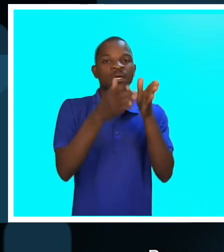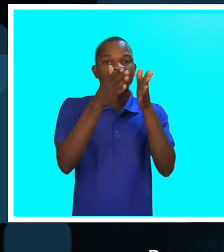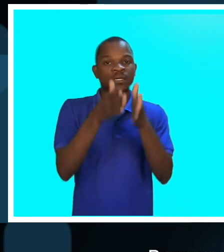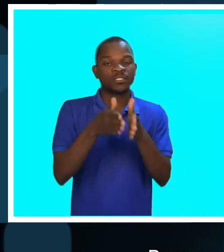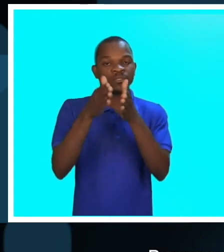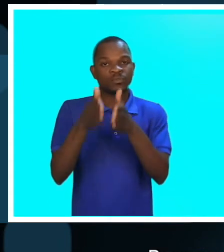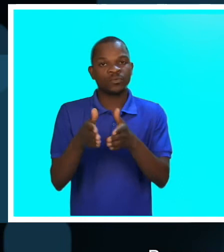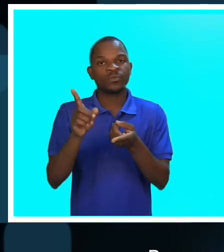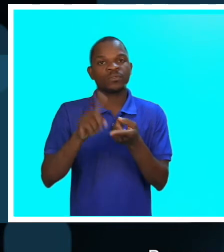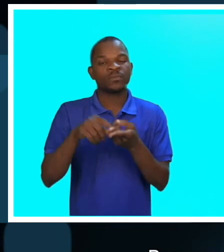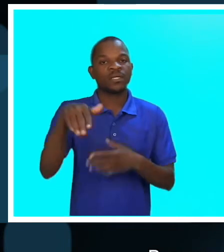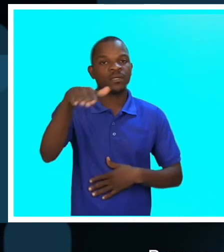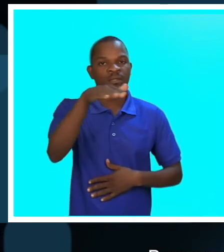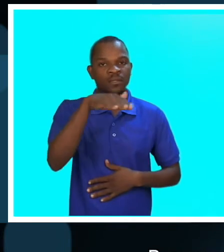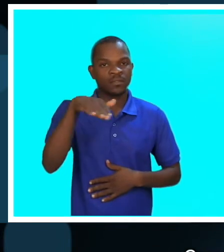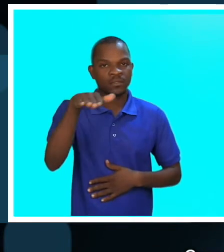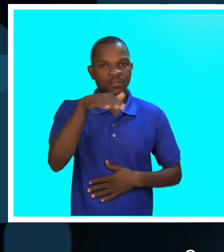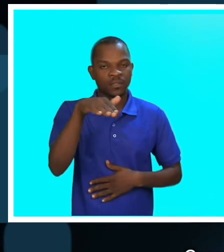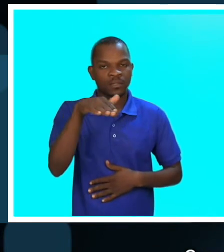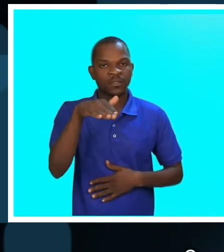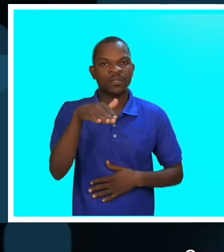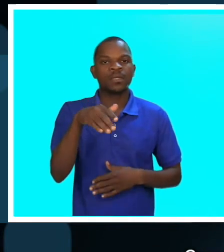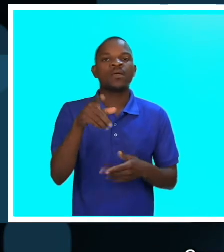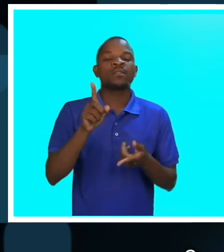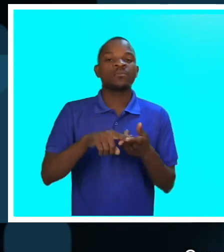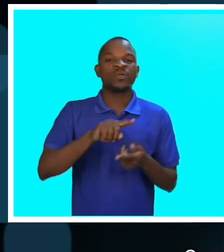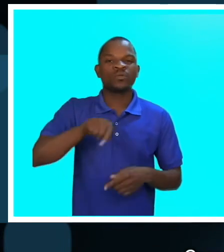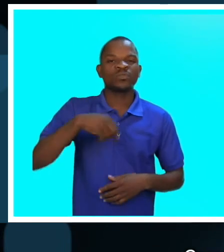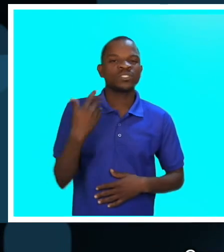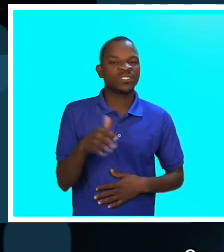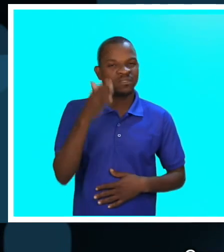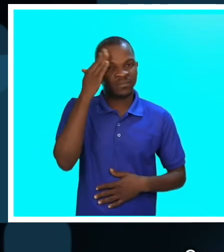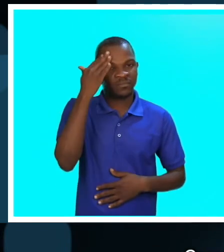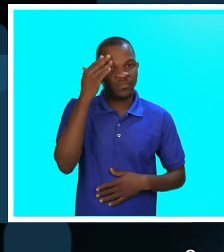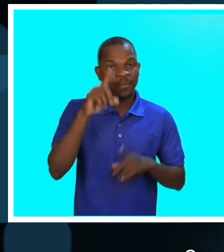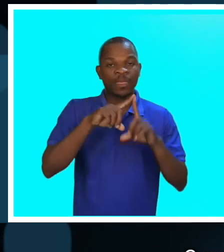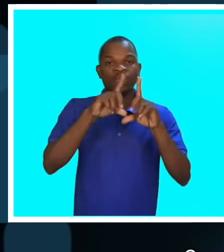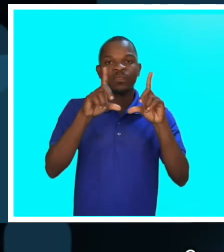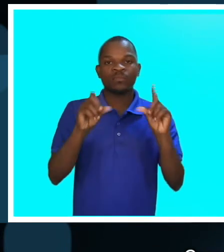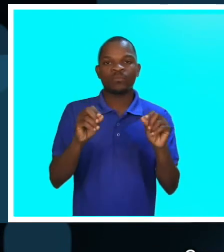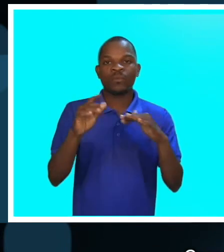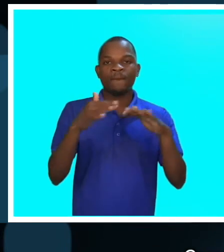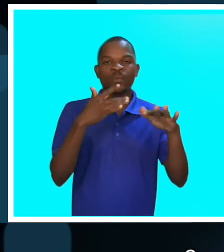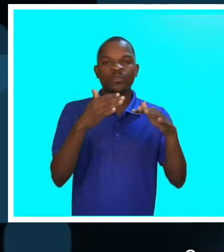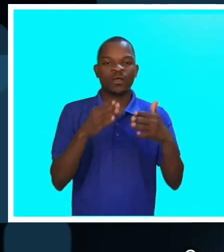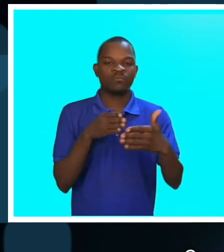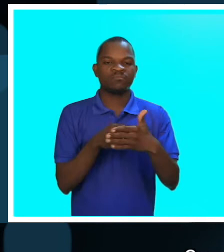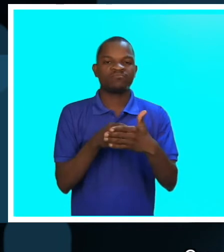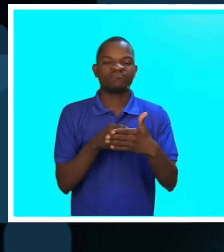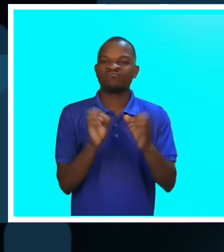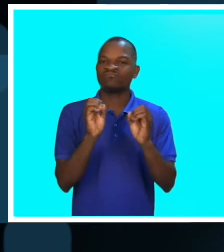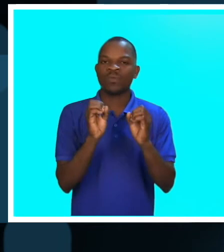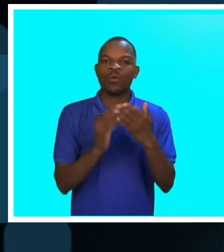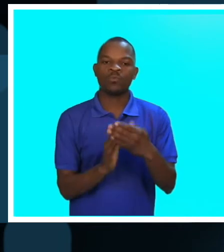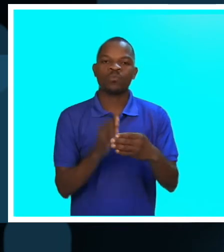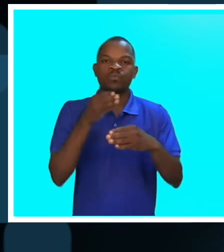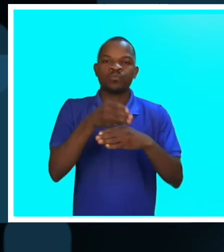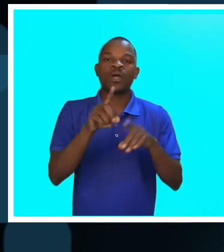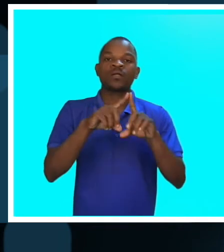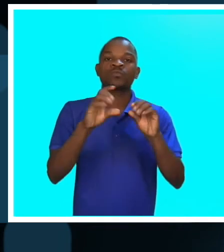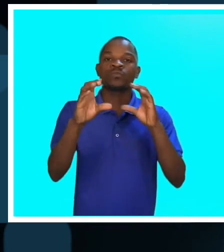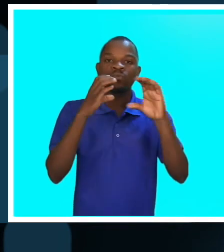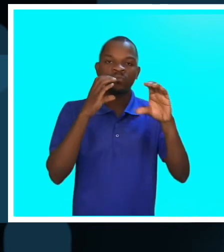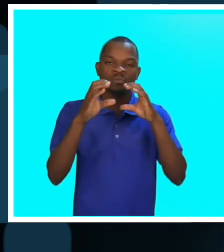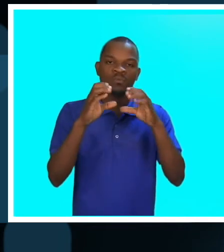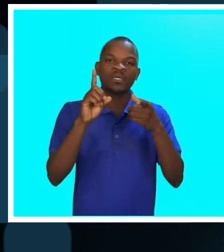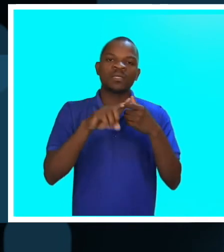a toda a sociedade. E como nós sabemos, a música elimina várias barreiras de comunicação e